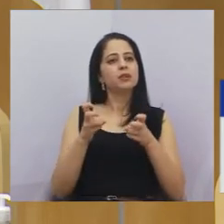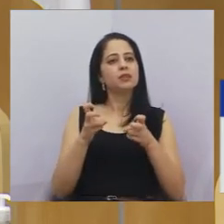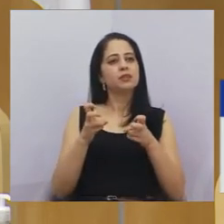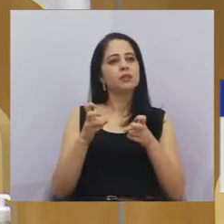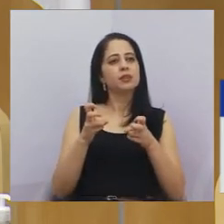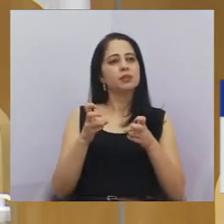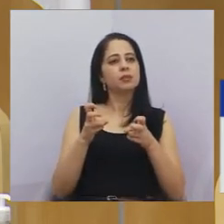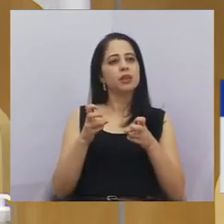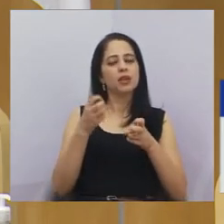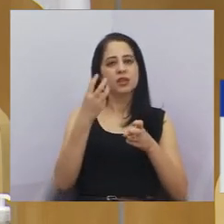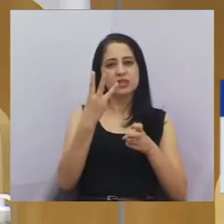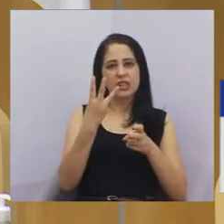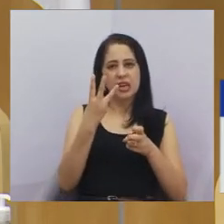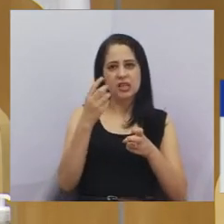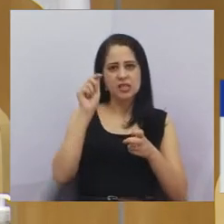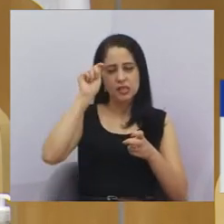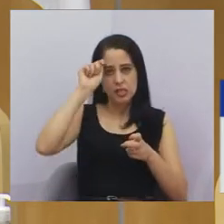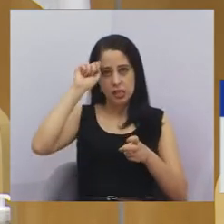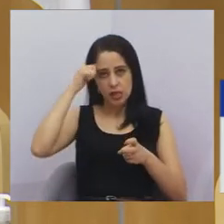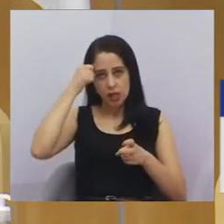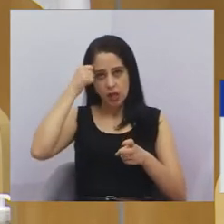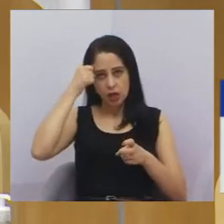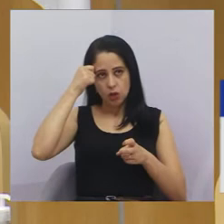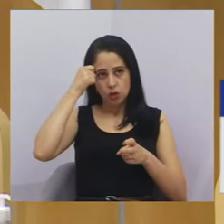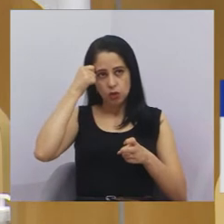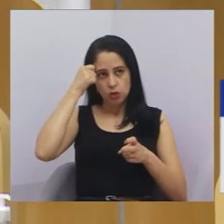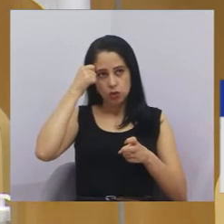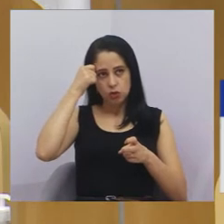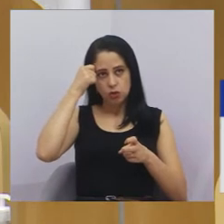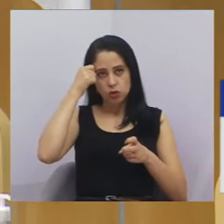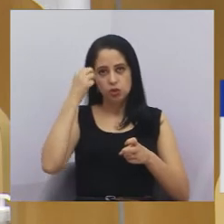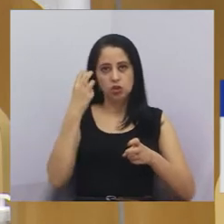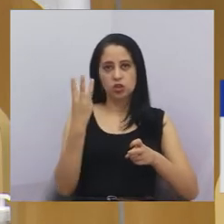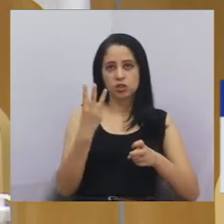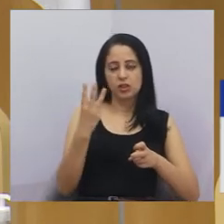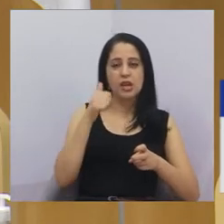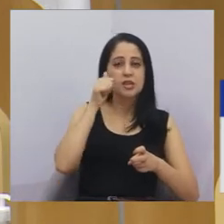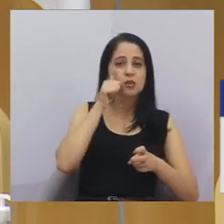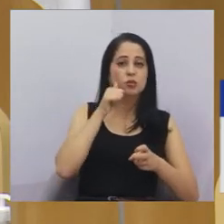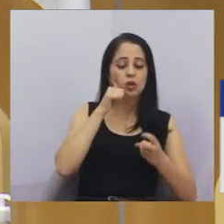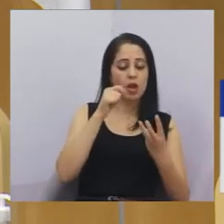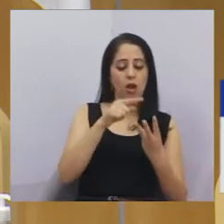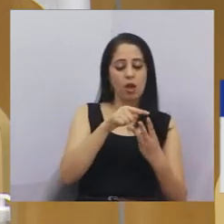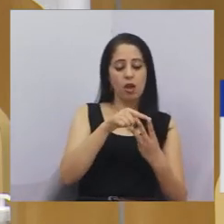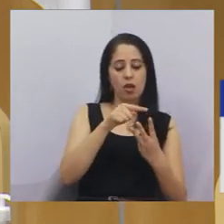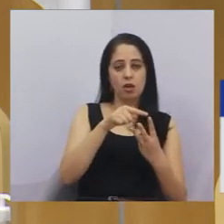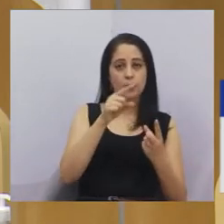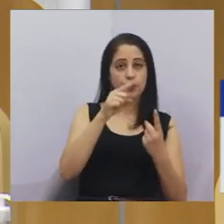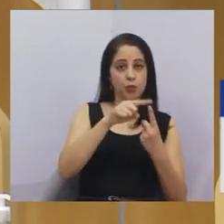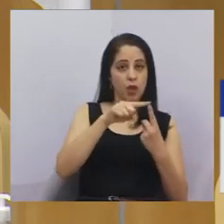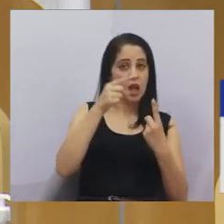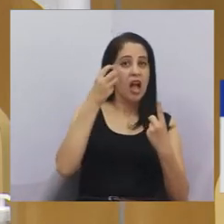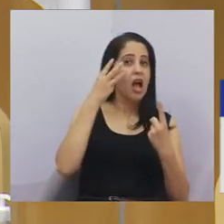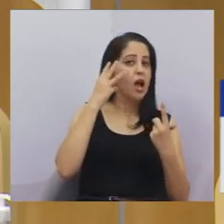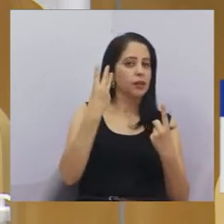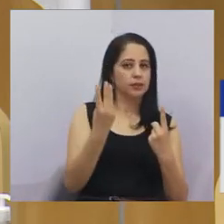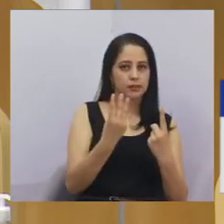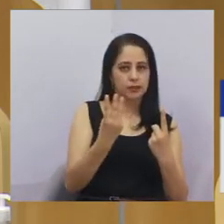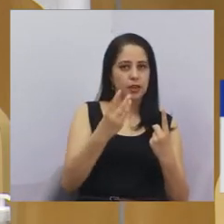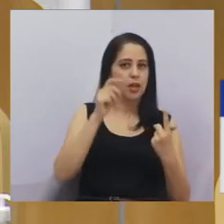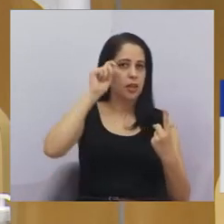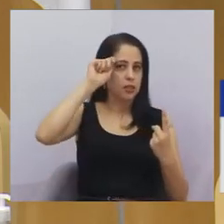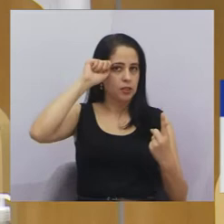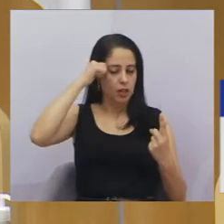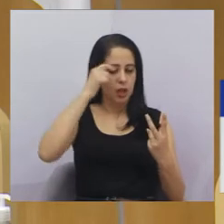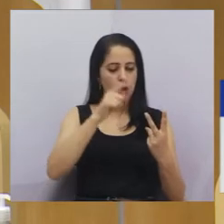disse, três negros, vamos colocar aqui três mulheres eleitas, no caso,